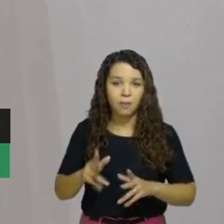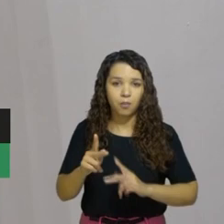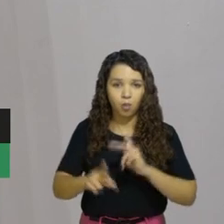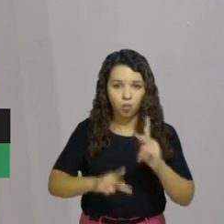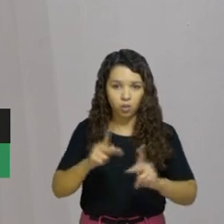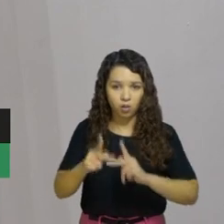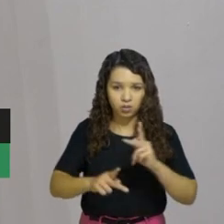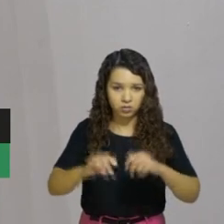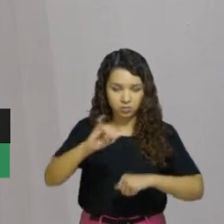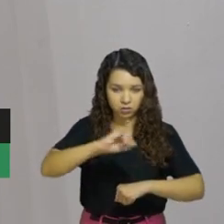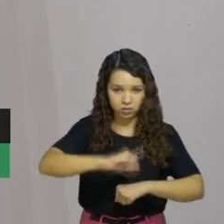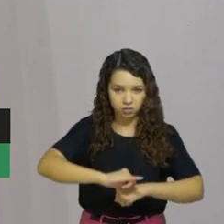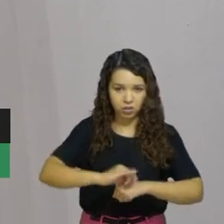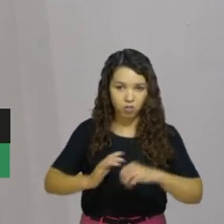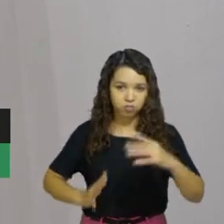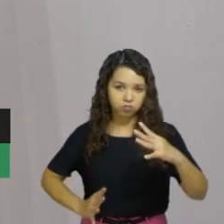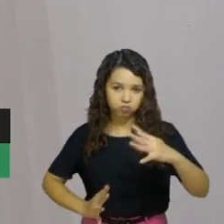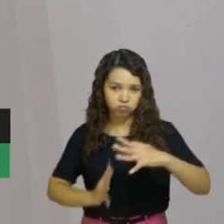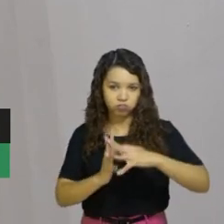catarinense, Florianópolis.